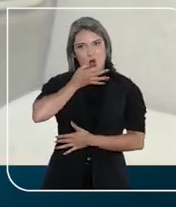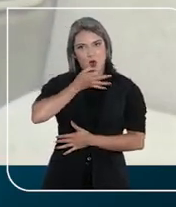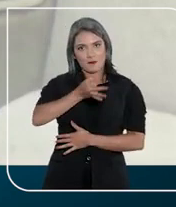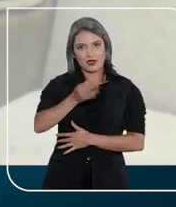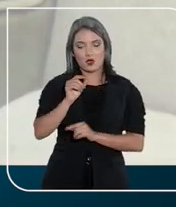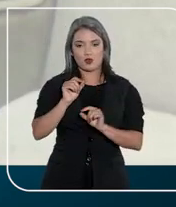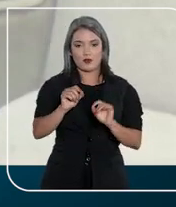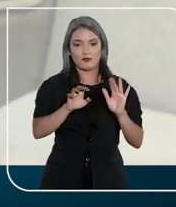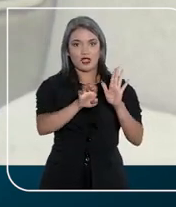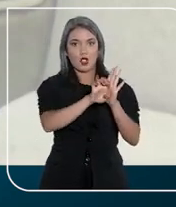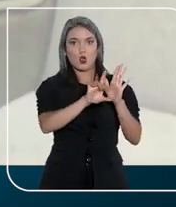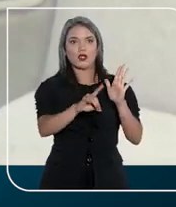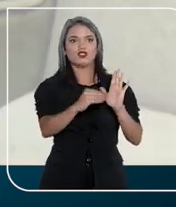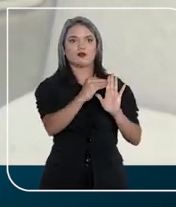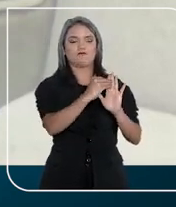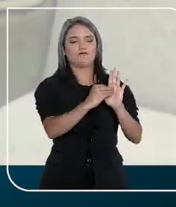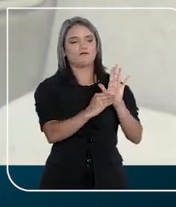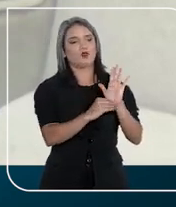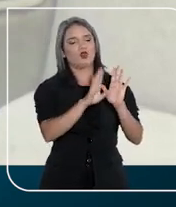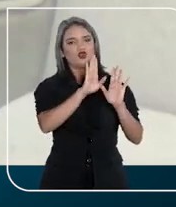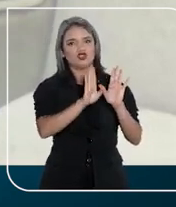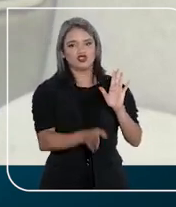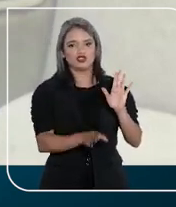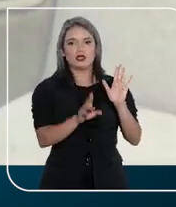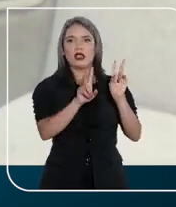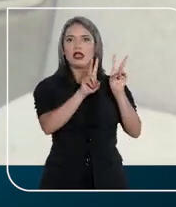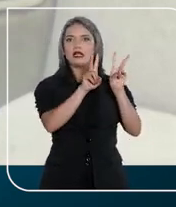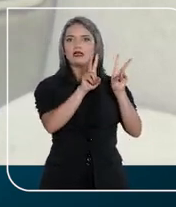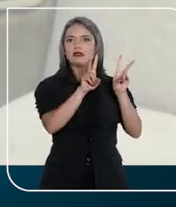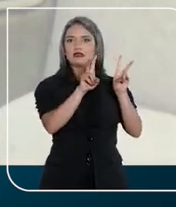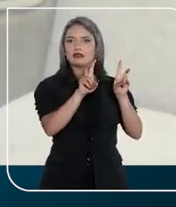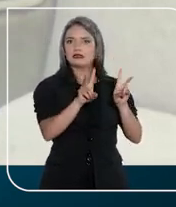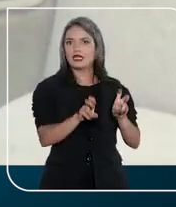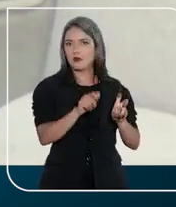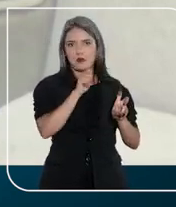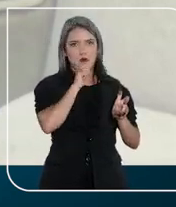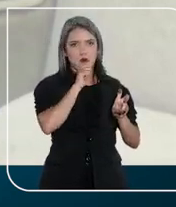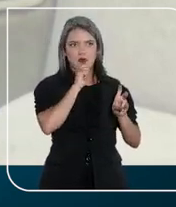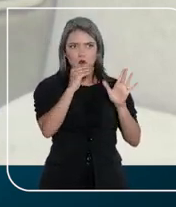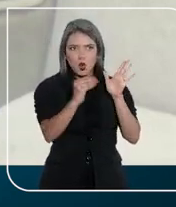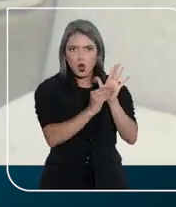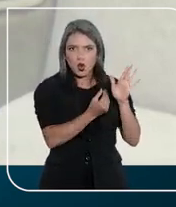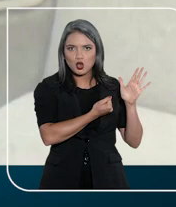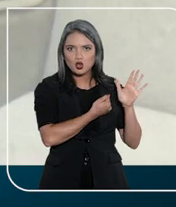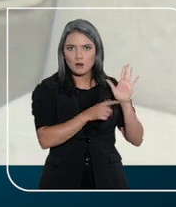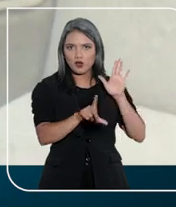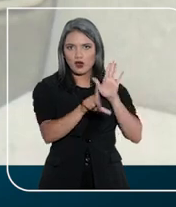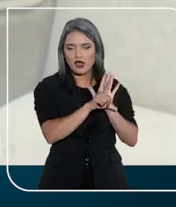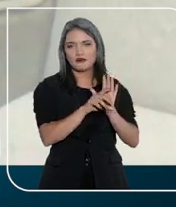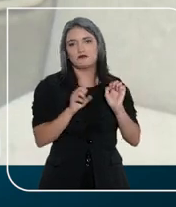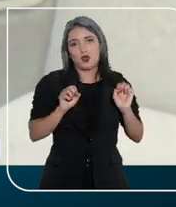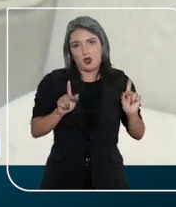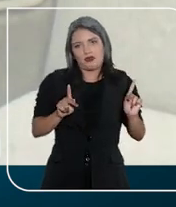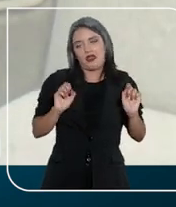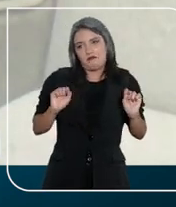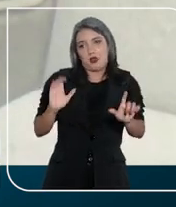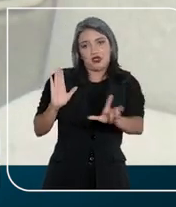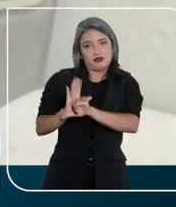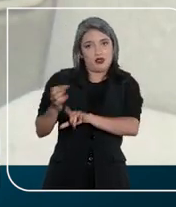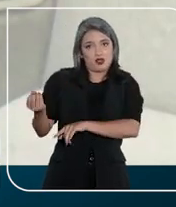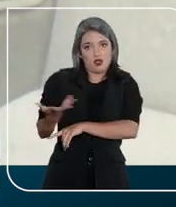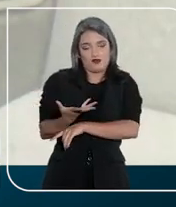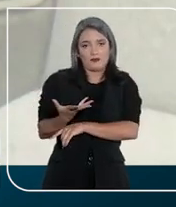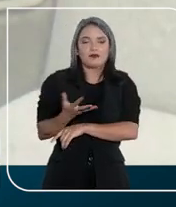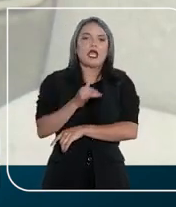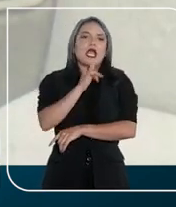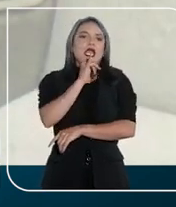edital estabelece, por exemplo, o tema sem especificar a legislação, aí fica mais fácil. Por exemplo, ele diz